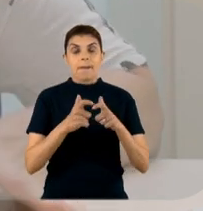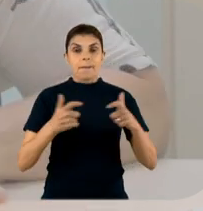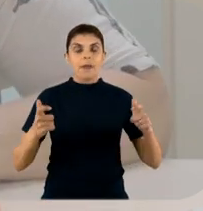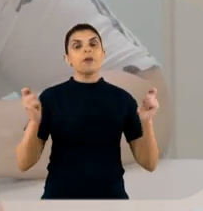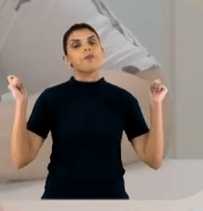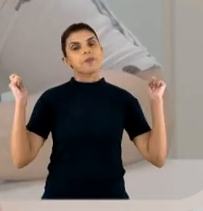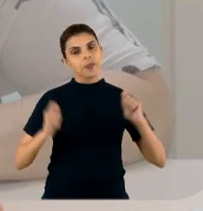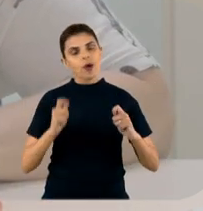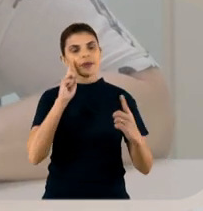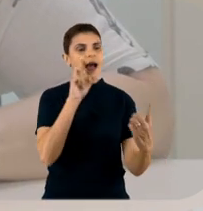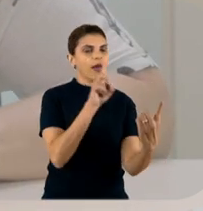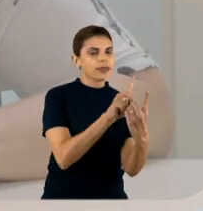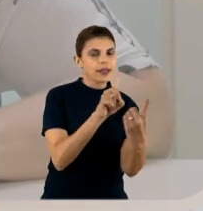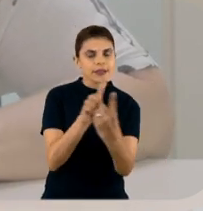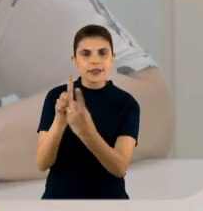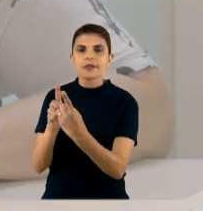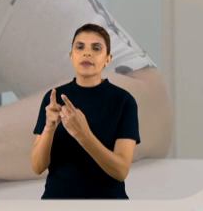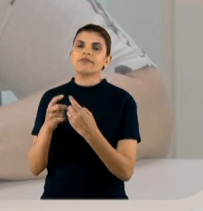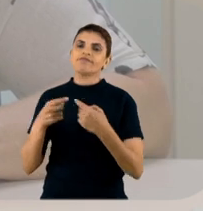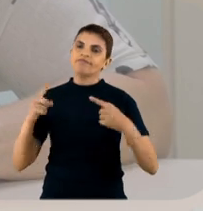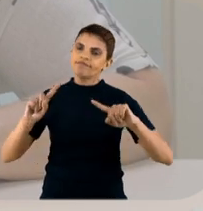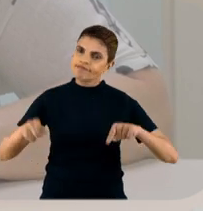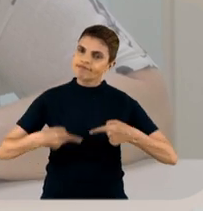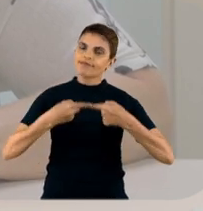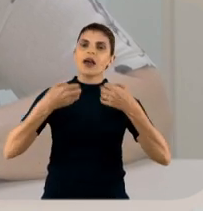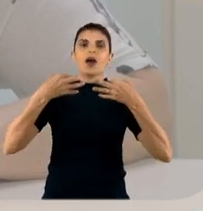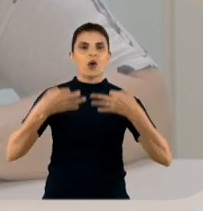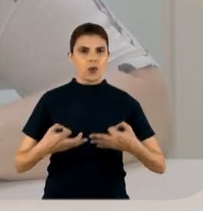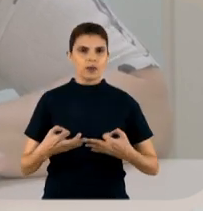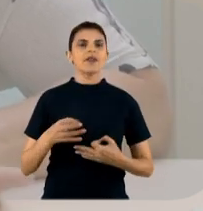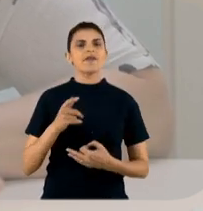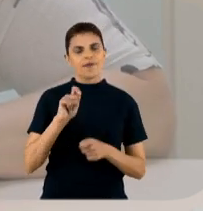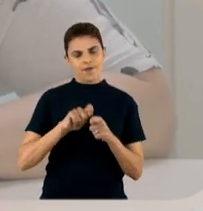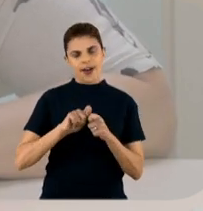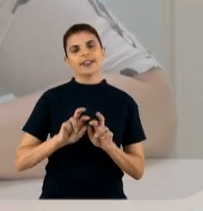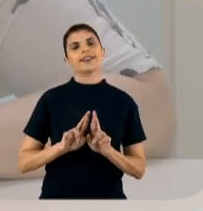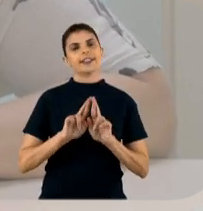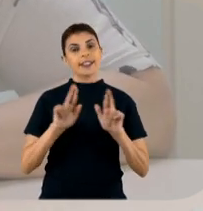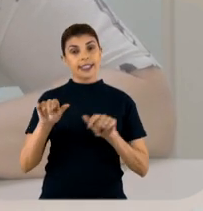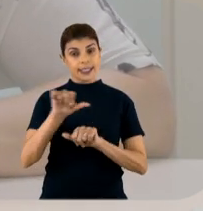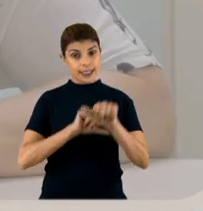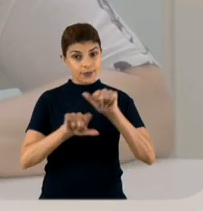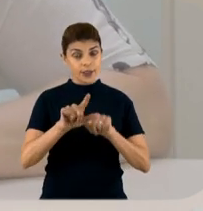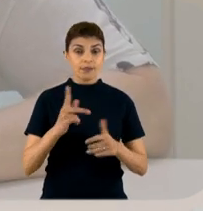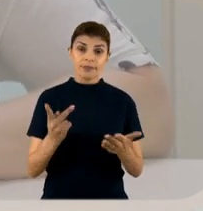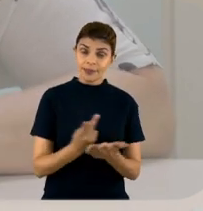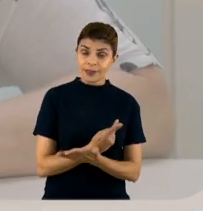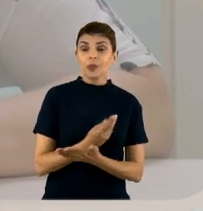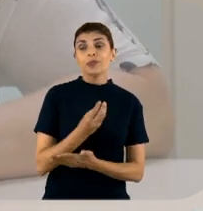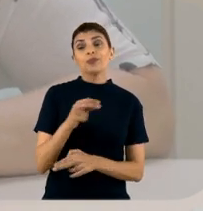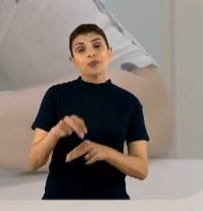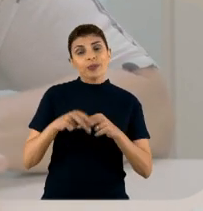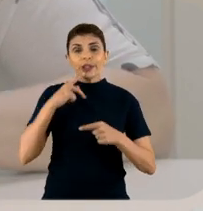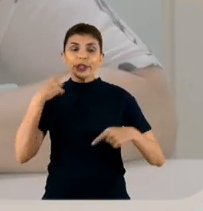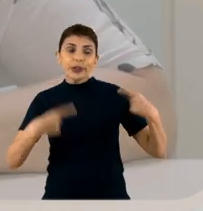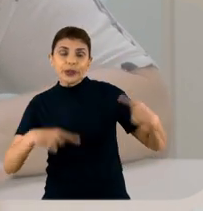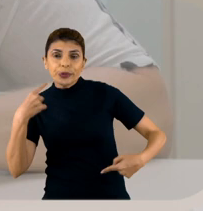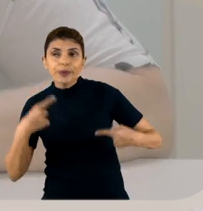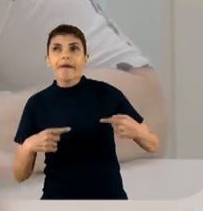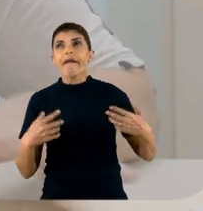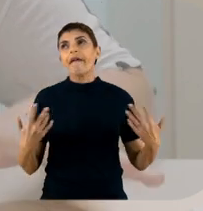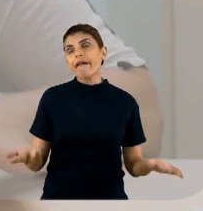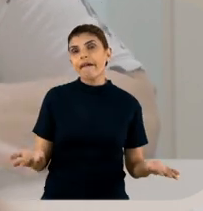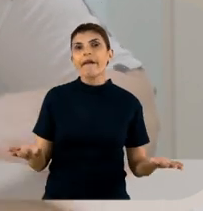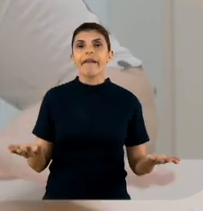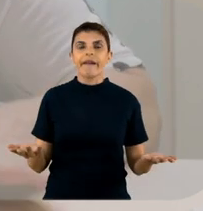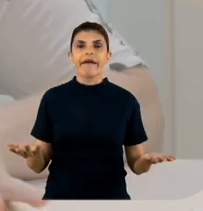enorme e a gente possa atender as pessoas de forma mais adequada porque isso vai fazer toda a diferença então se você tiver por isso que fica a discussão